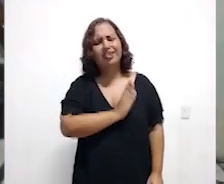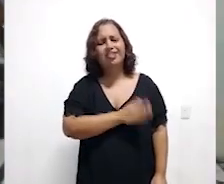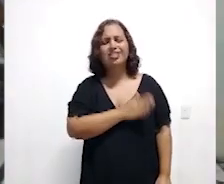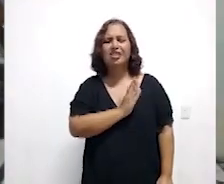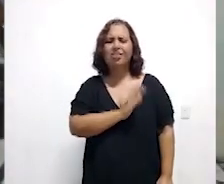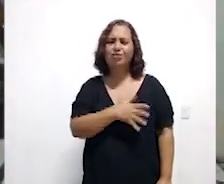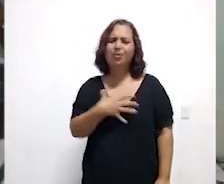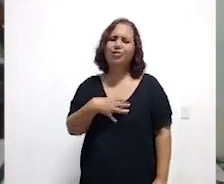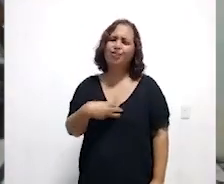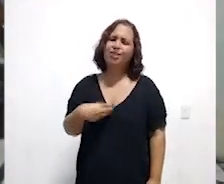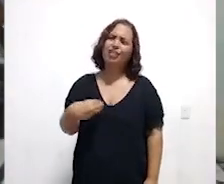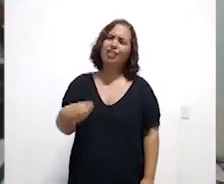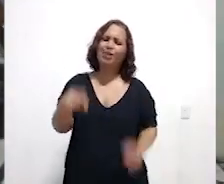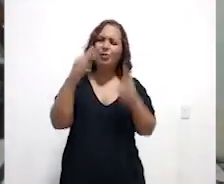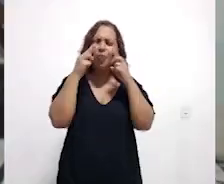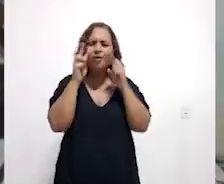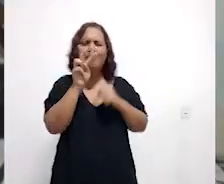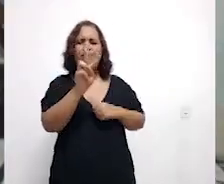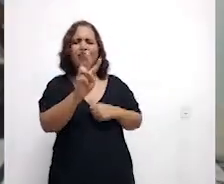filho que